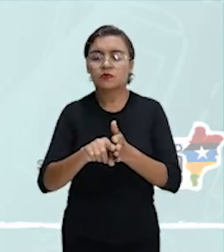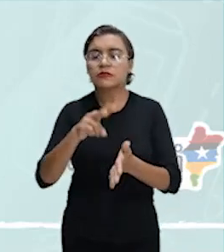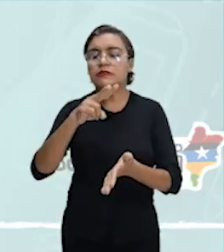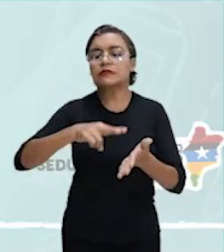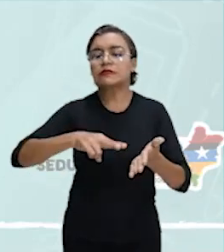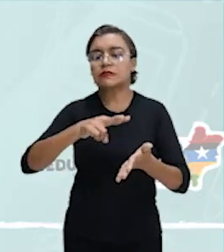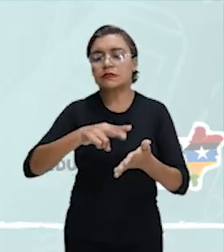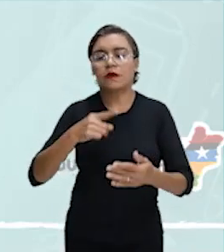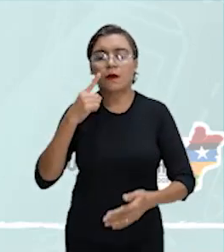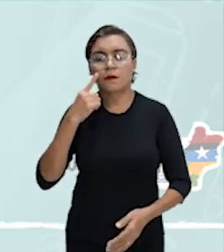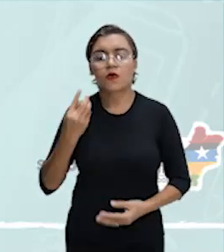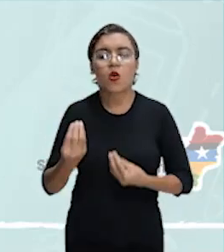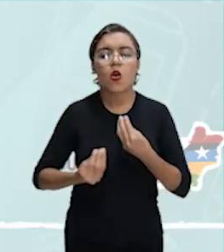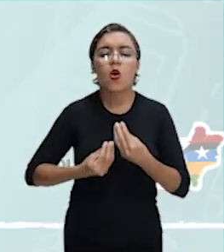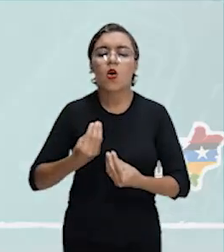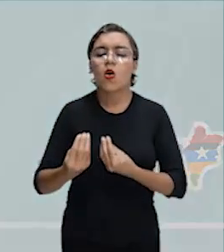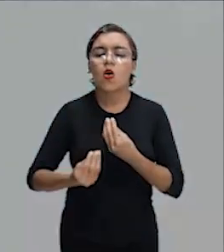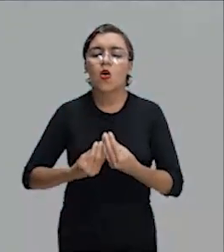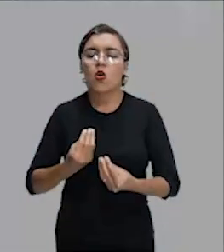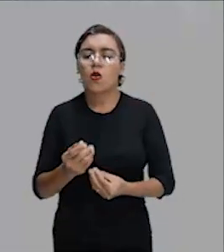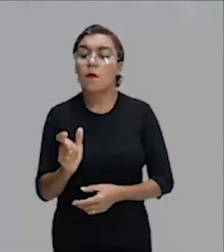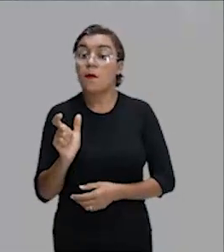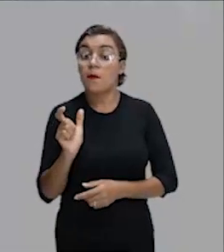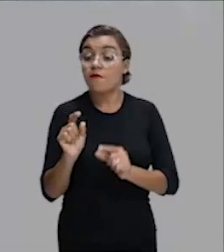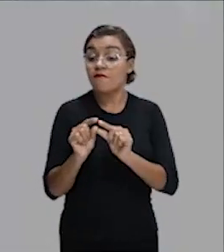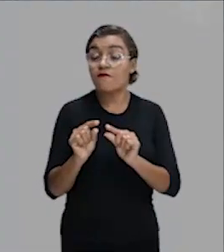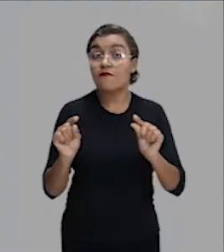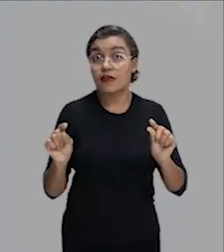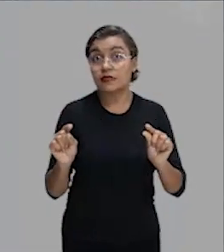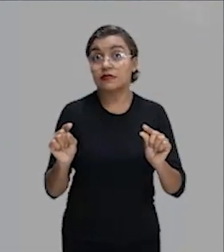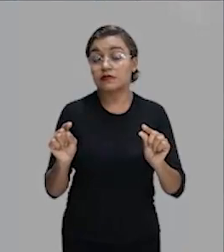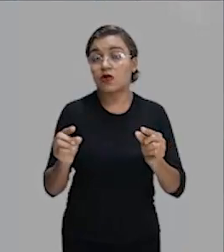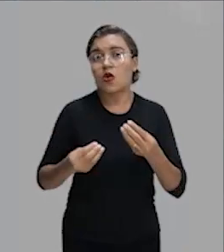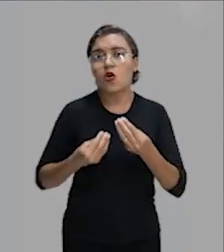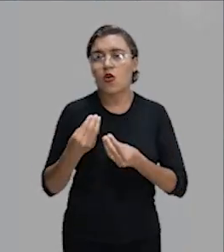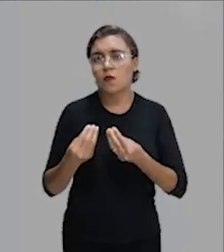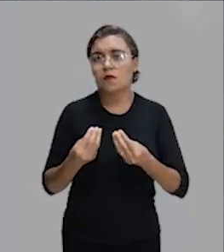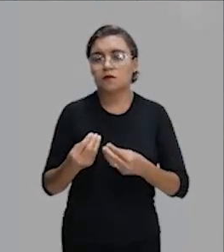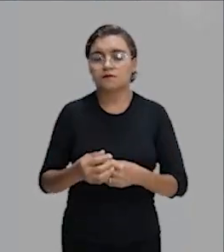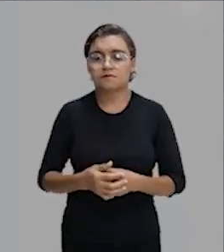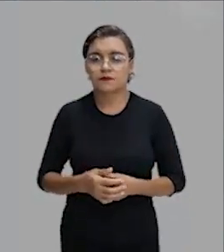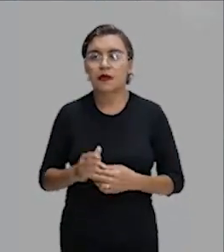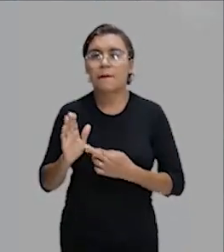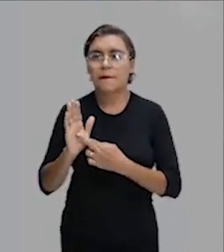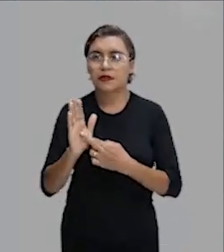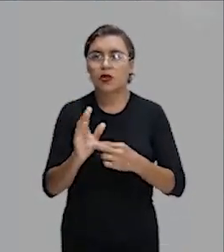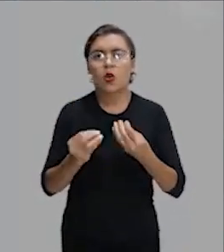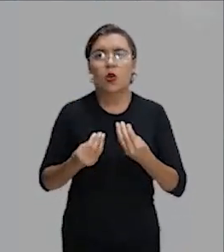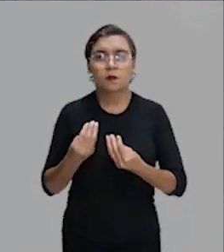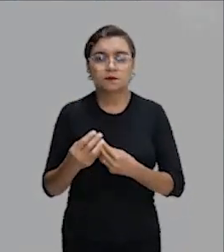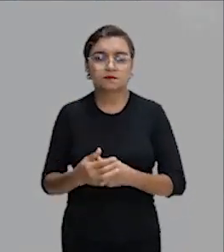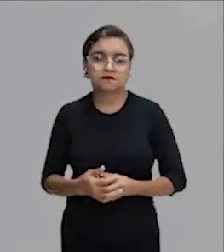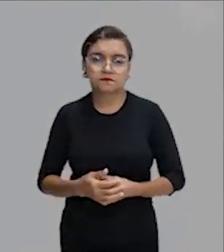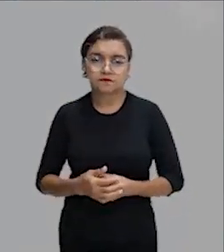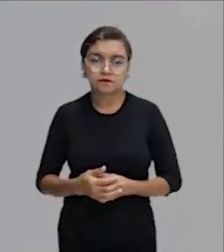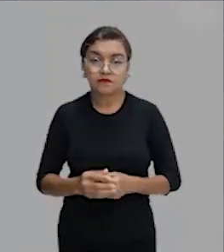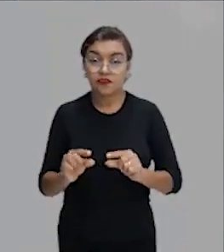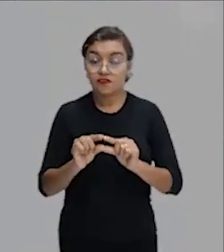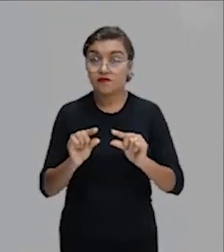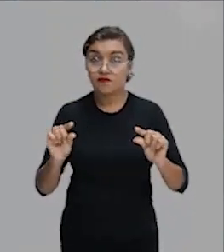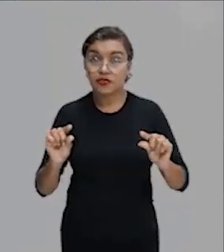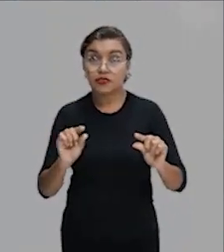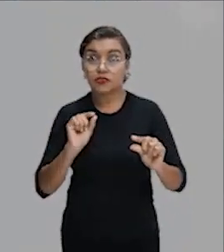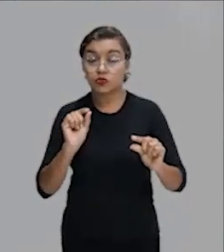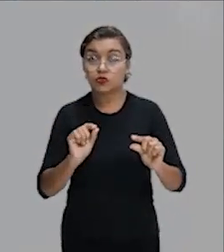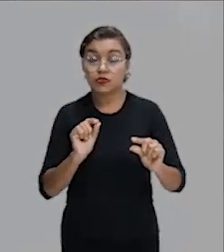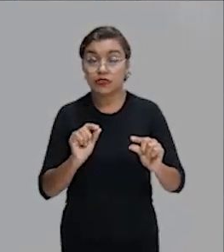be. Como é que ficaria essa sentença? It was an opportunity for states to reaffirm. Essa sentença, que é